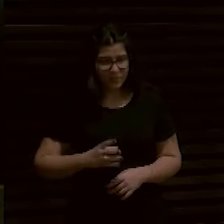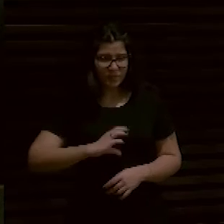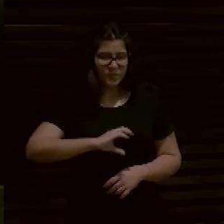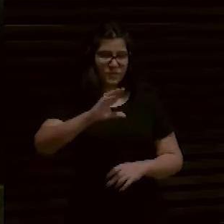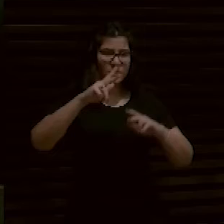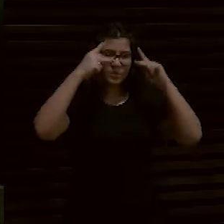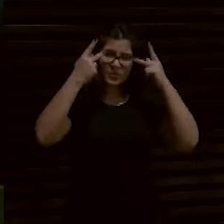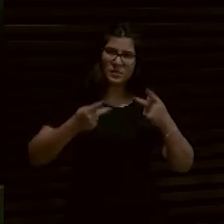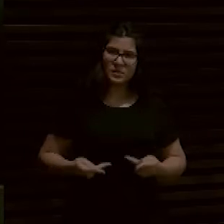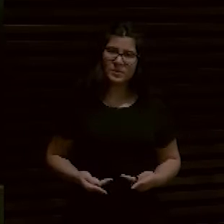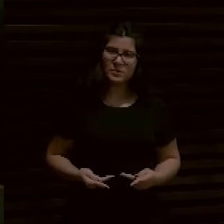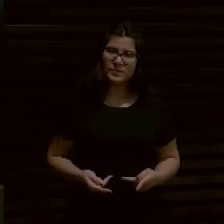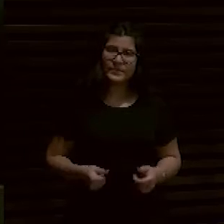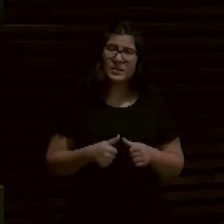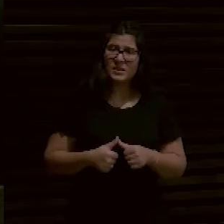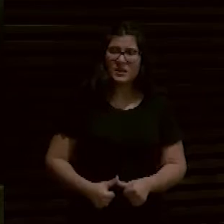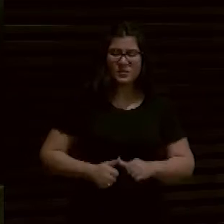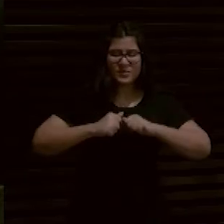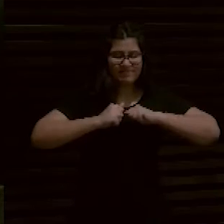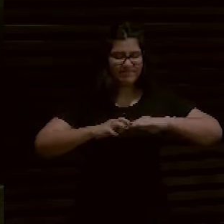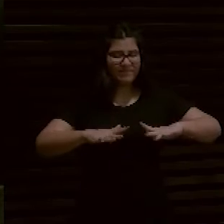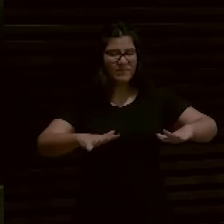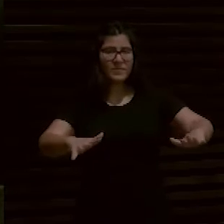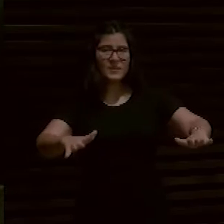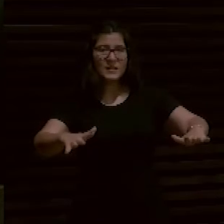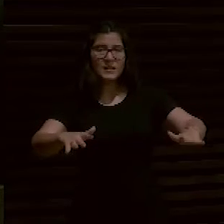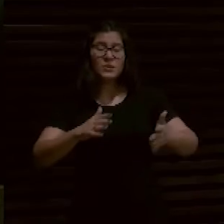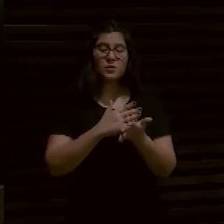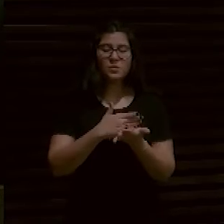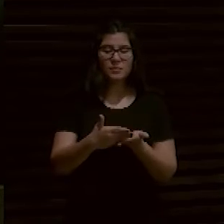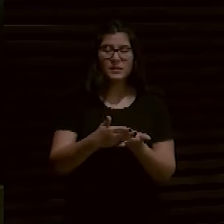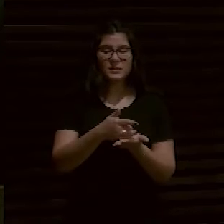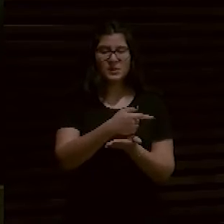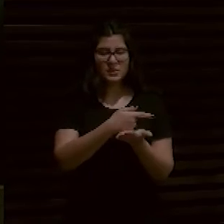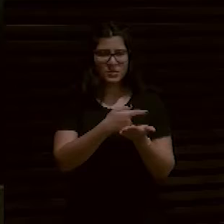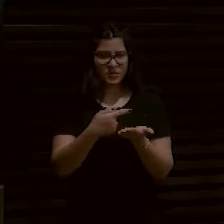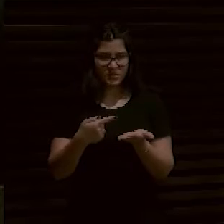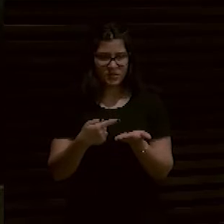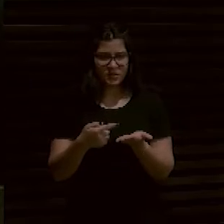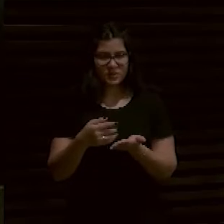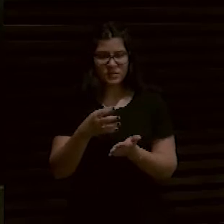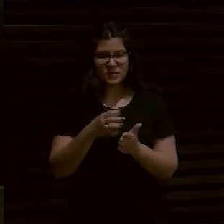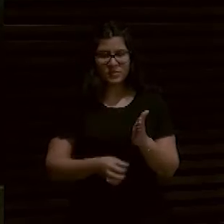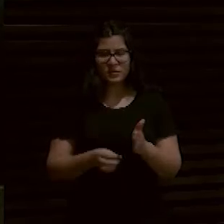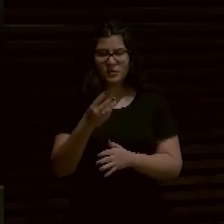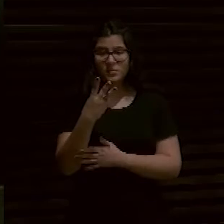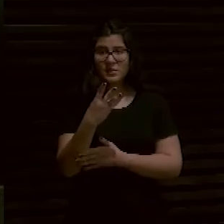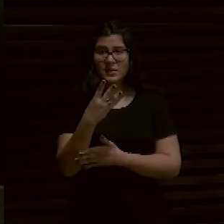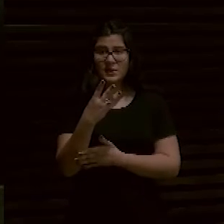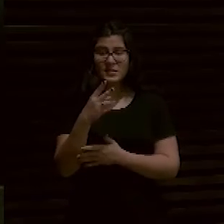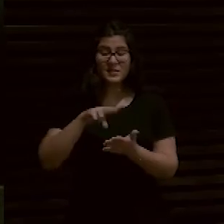E isso se alastra desde Gênesis 3, da queda,